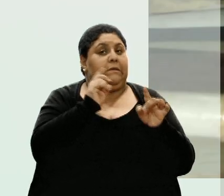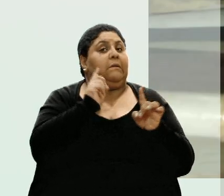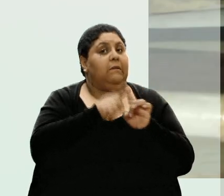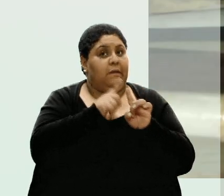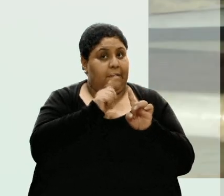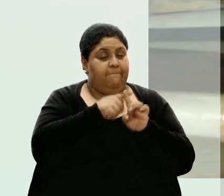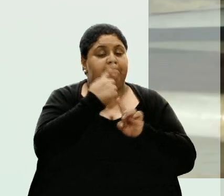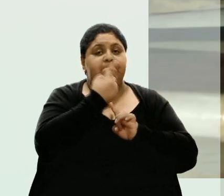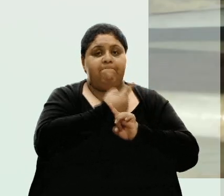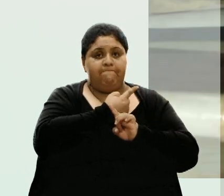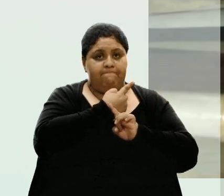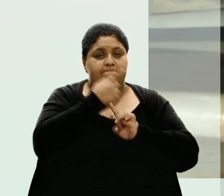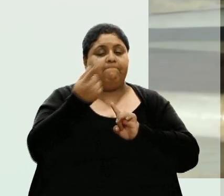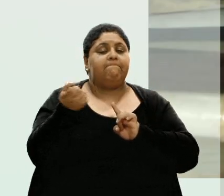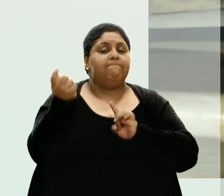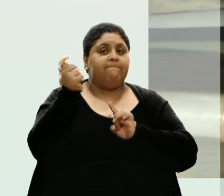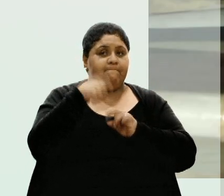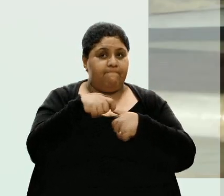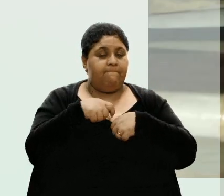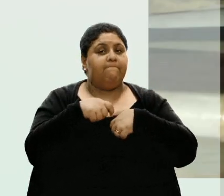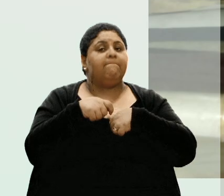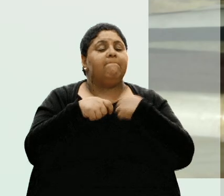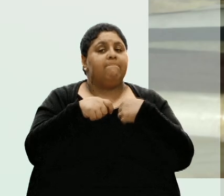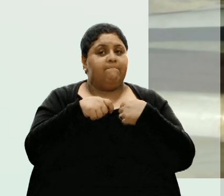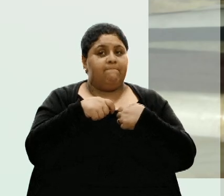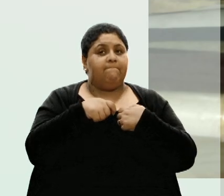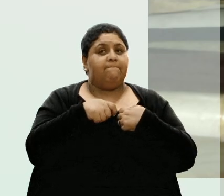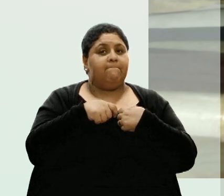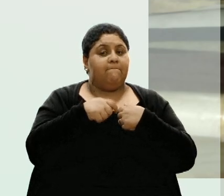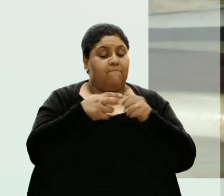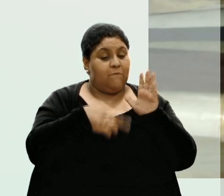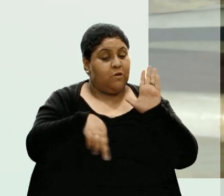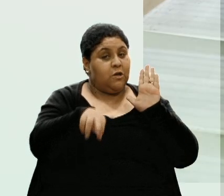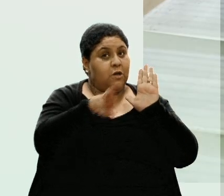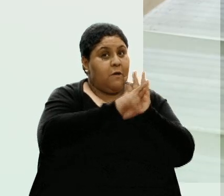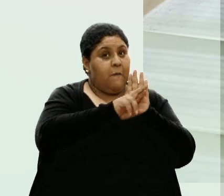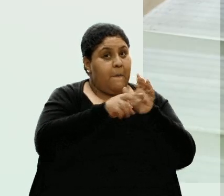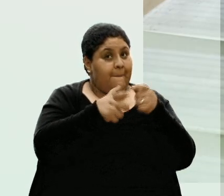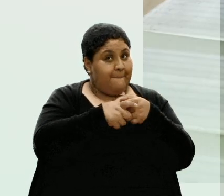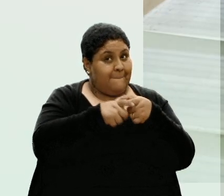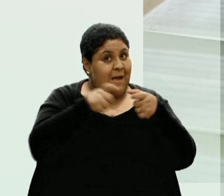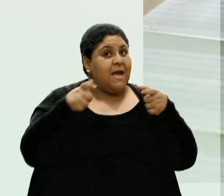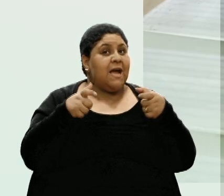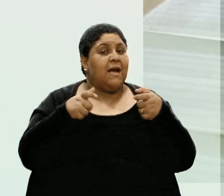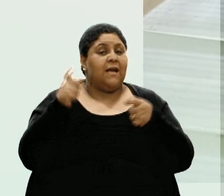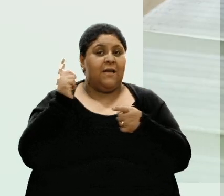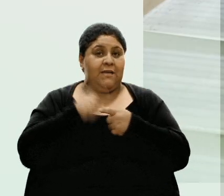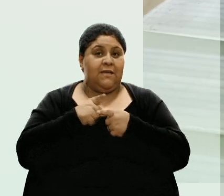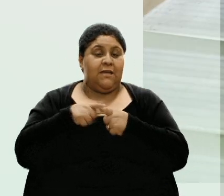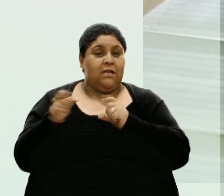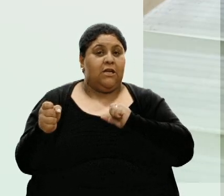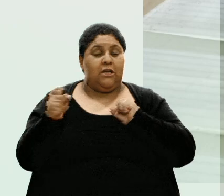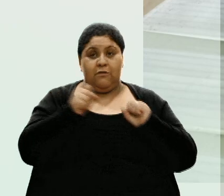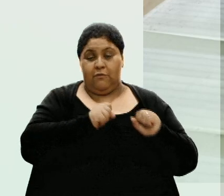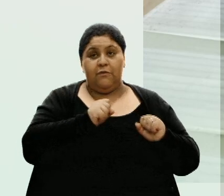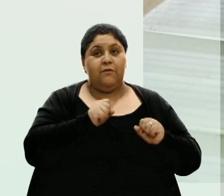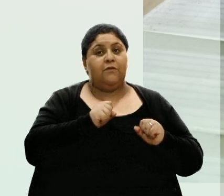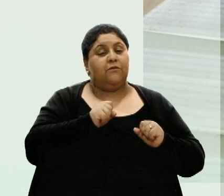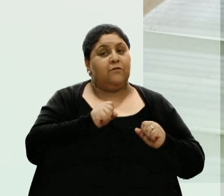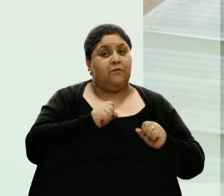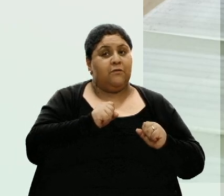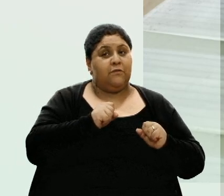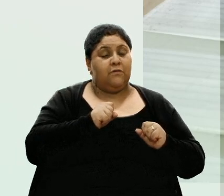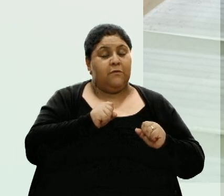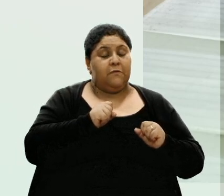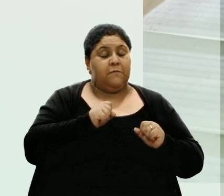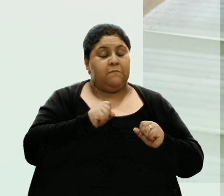isso precisava de uma recuperação muito maior, porque isso poderia ocasionar muito